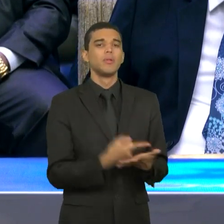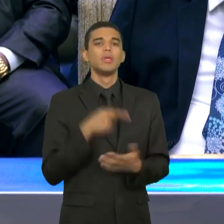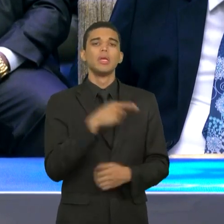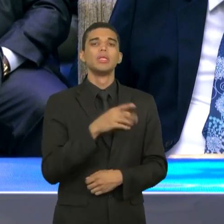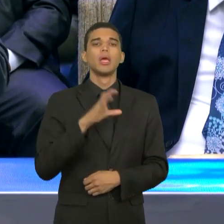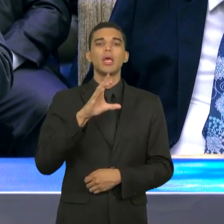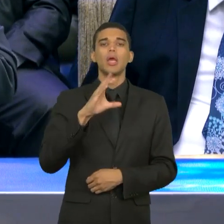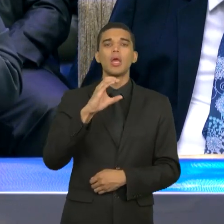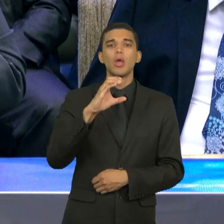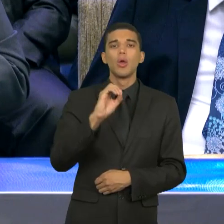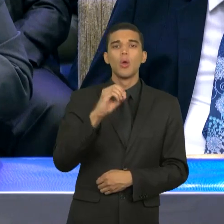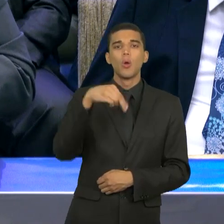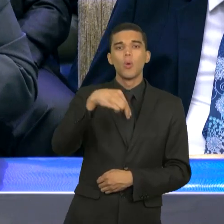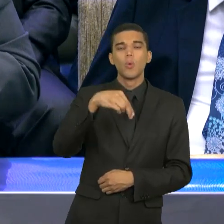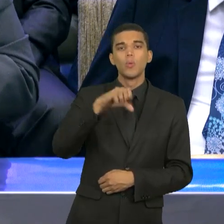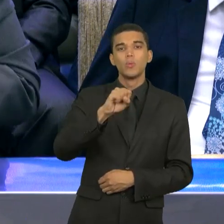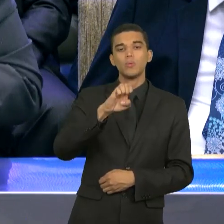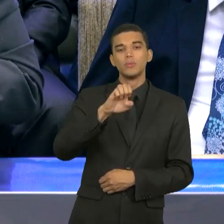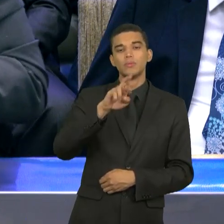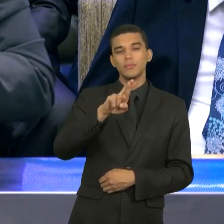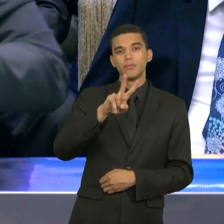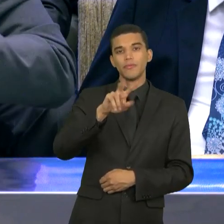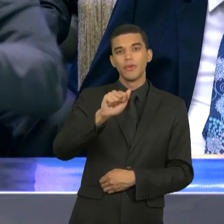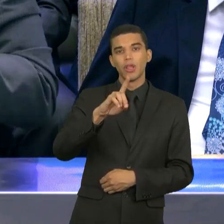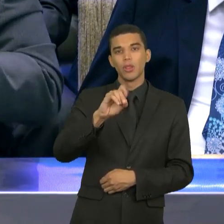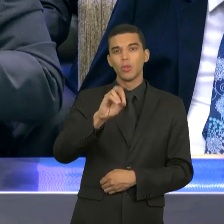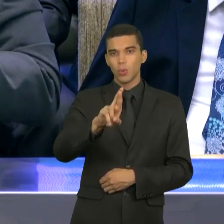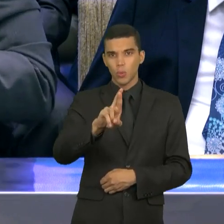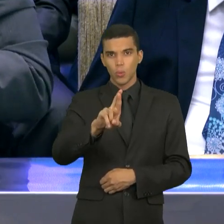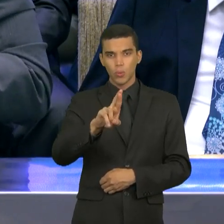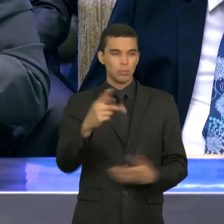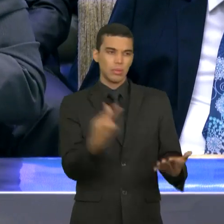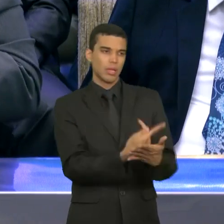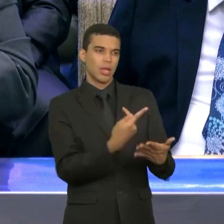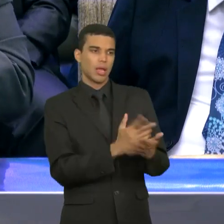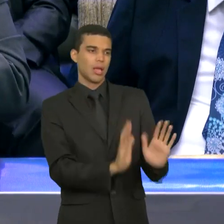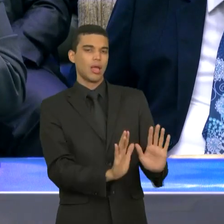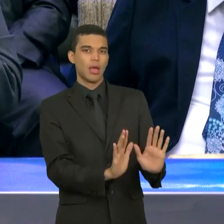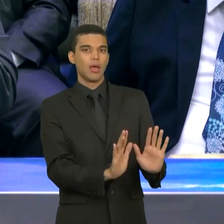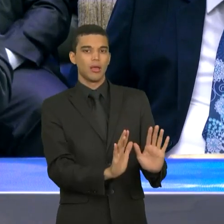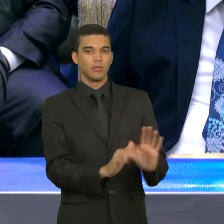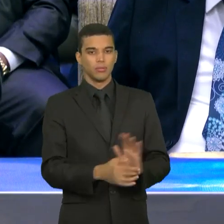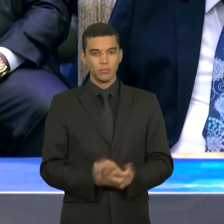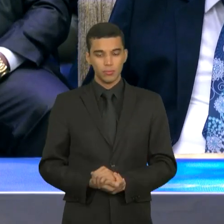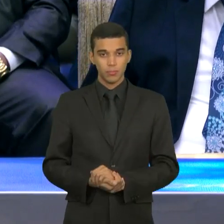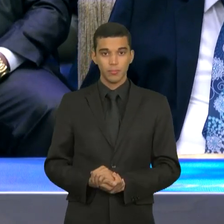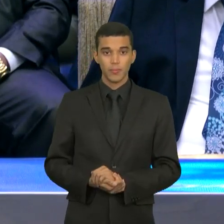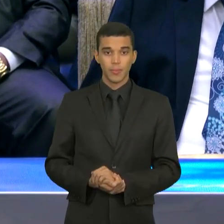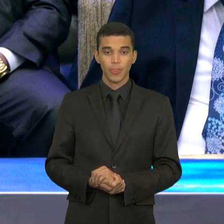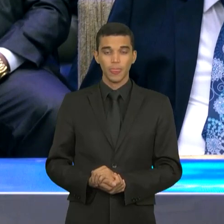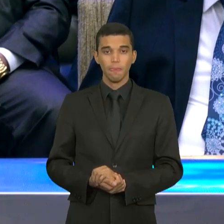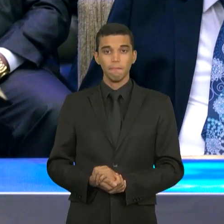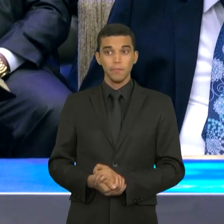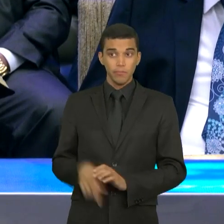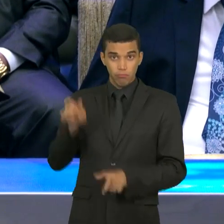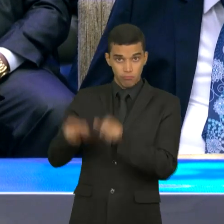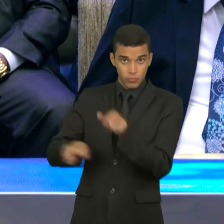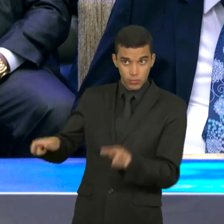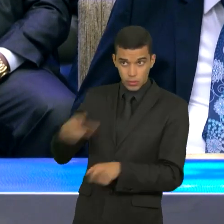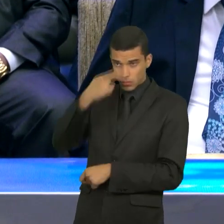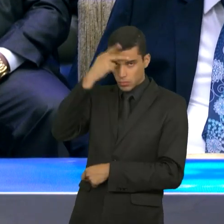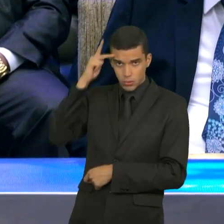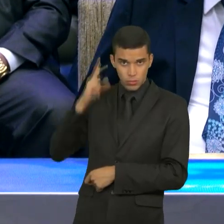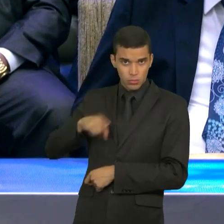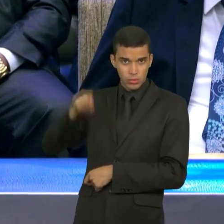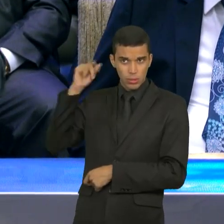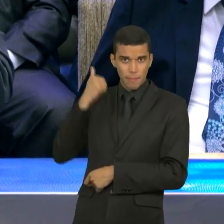esses progressistas também são chamados de liberais os primeiros experimentos que eles fizeram nos anos 1800